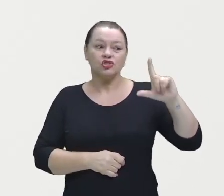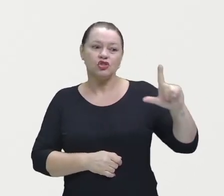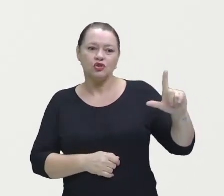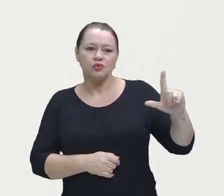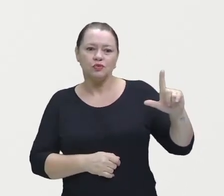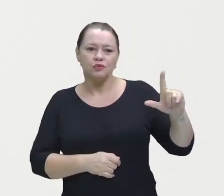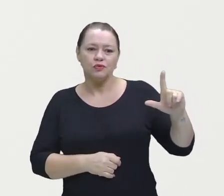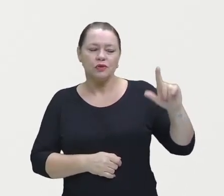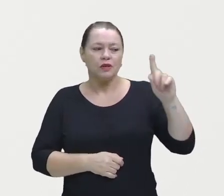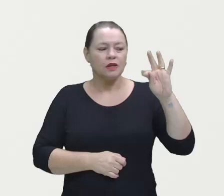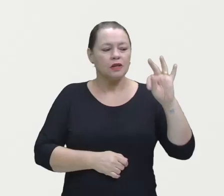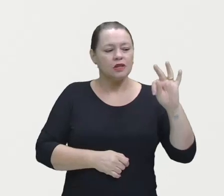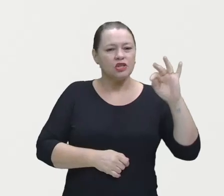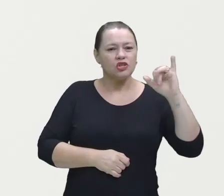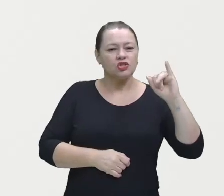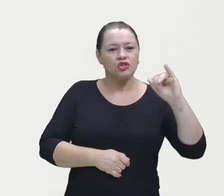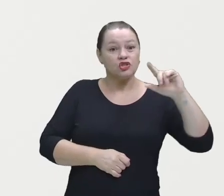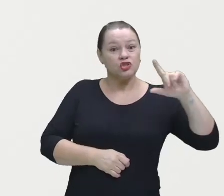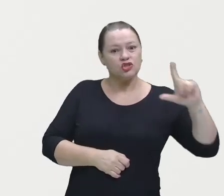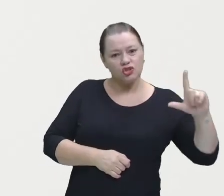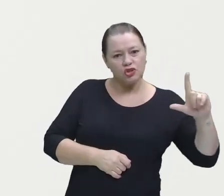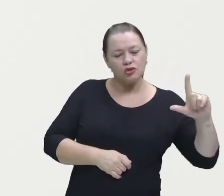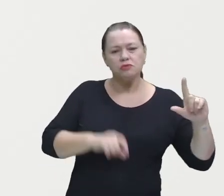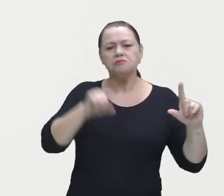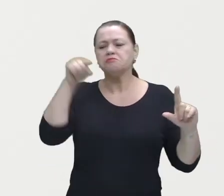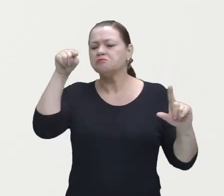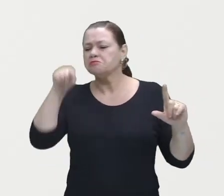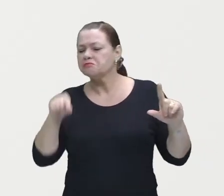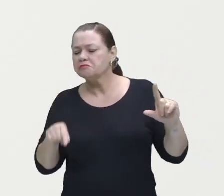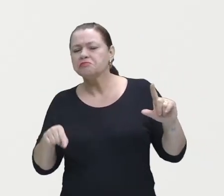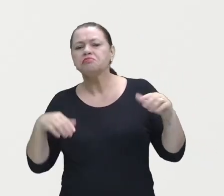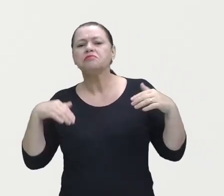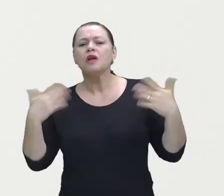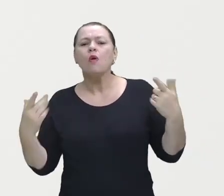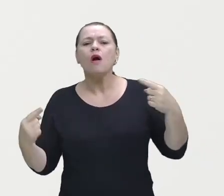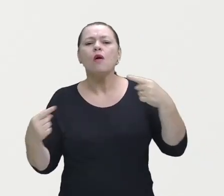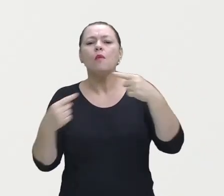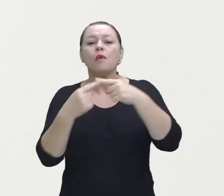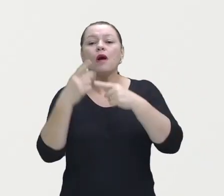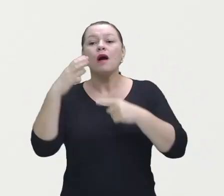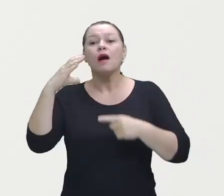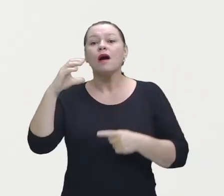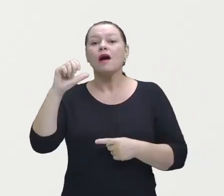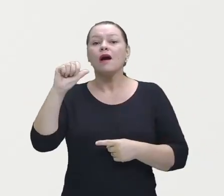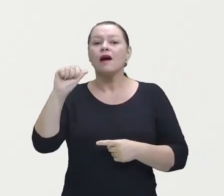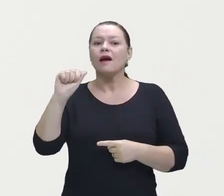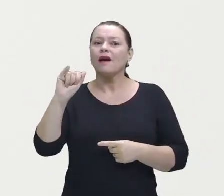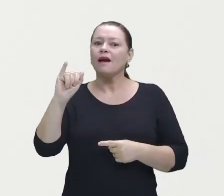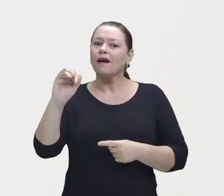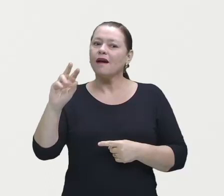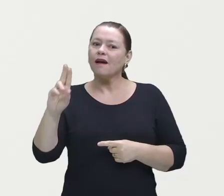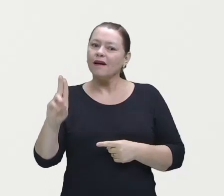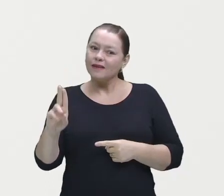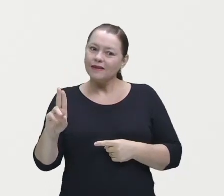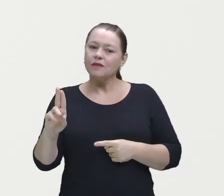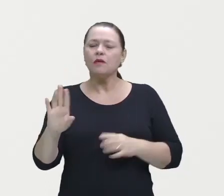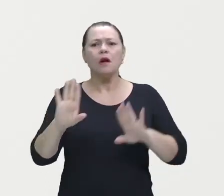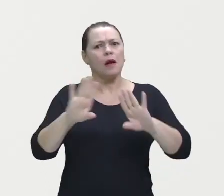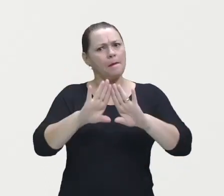Infantil. Infantil rima com caiu. Mas,